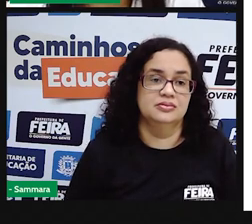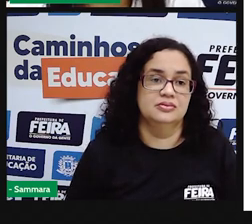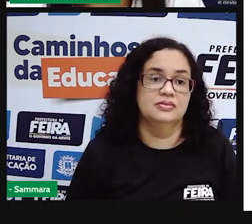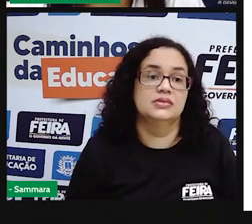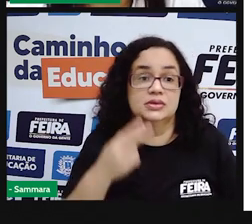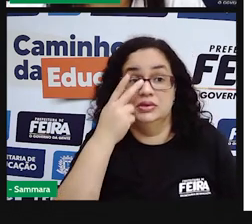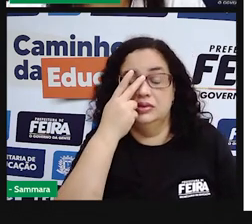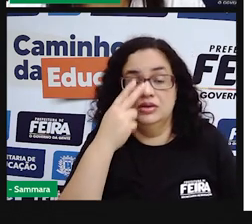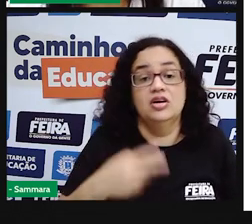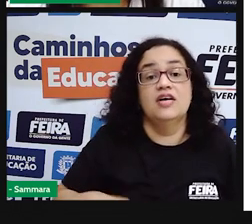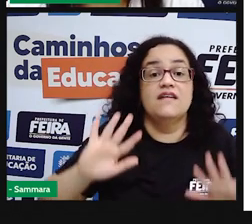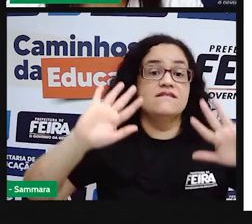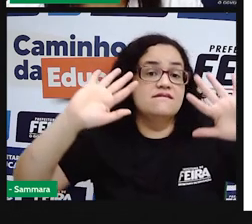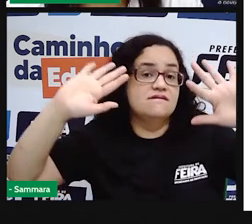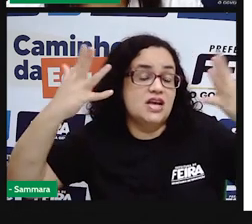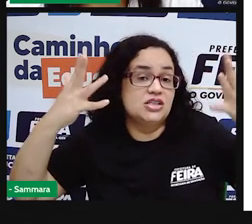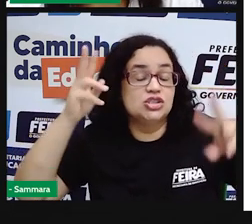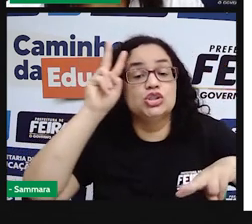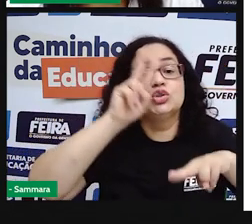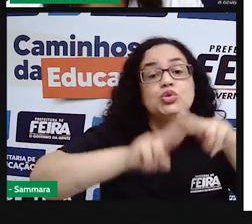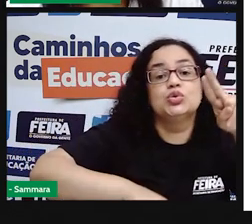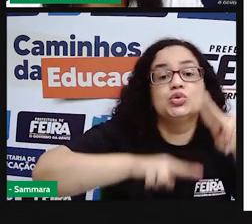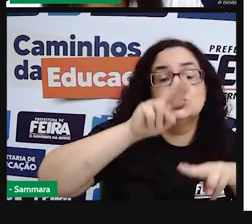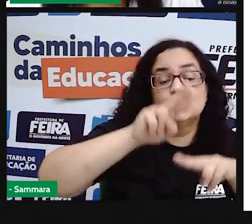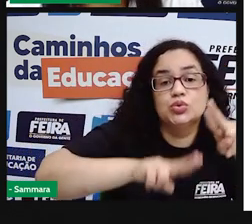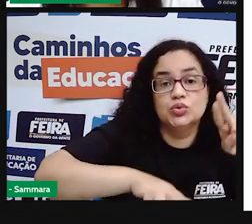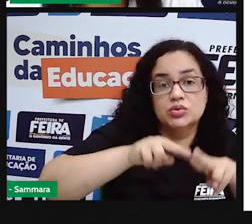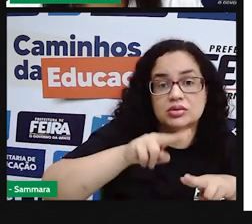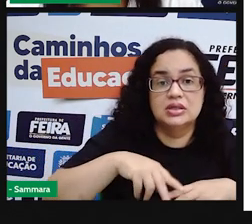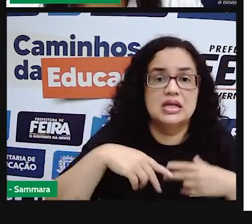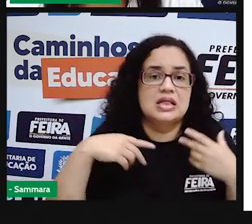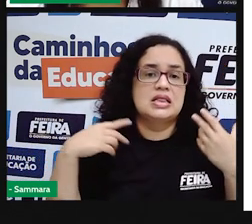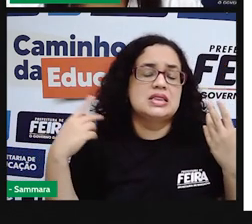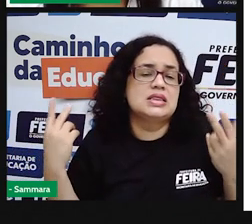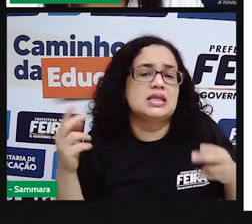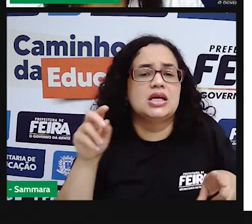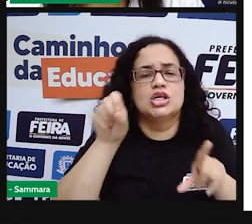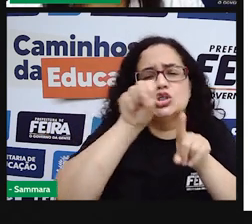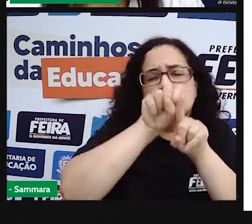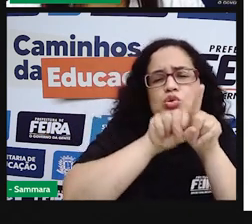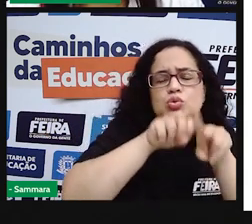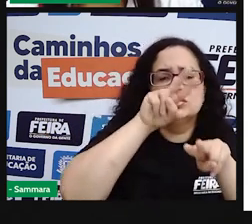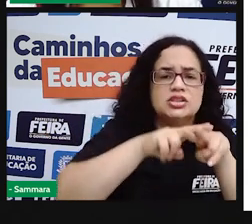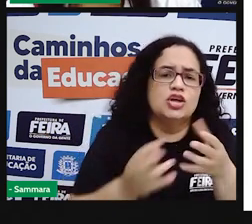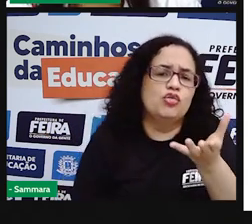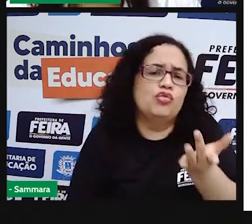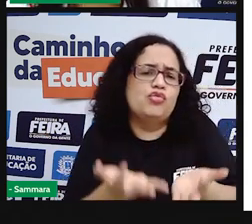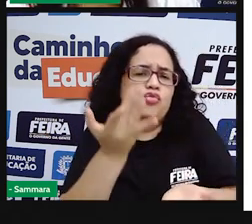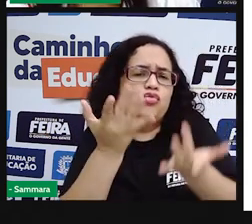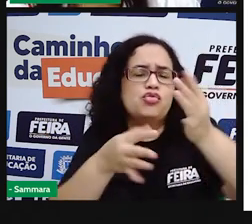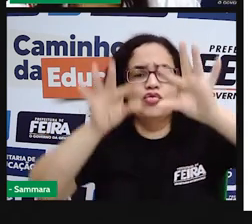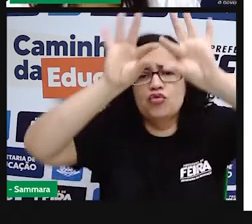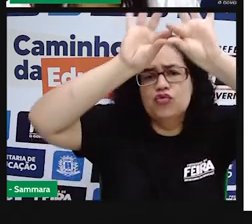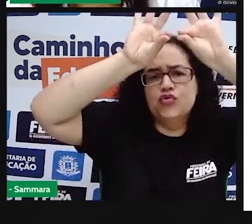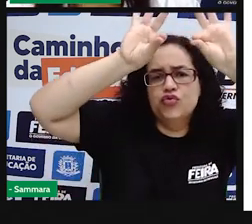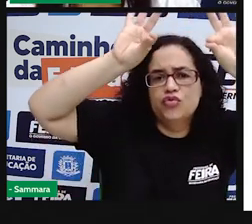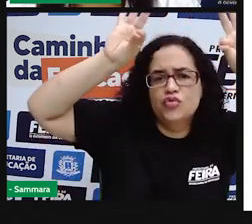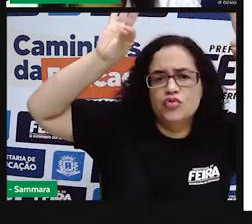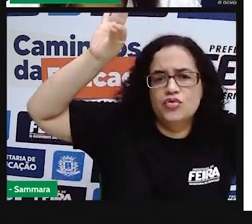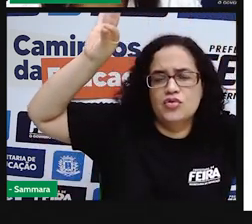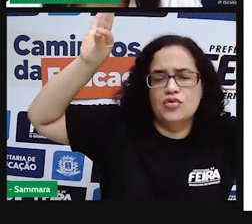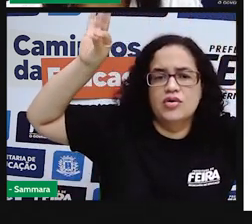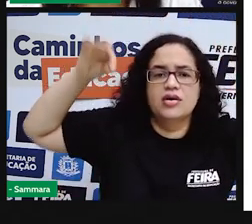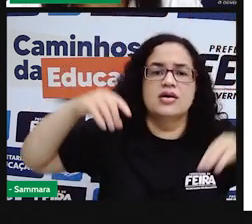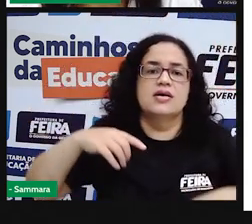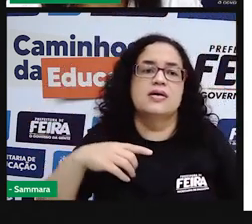Festas juninas, essa aqui é a parte 1. Em junho tem fogueira, bandeirinhas, danças, bolo